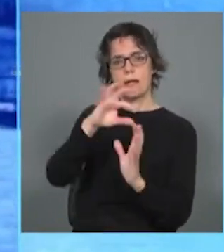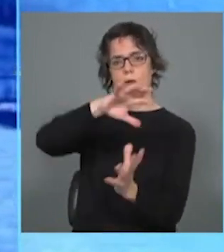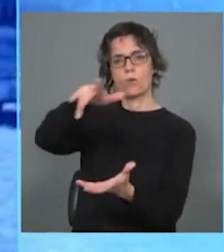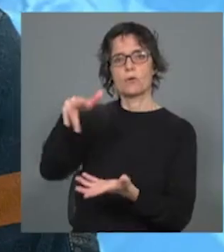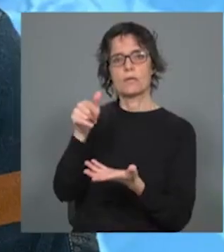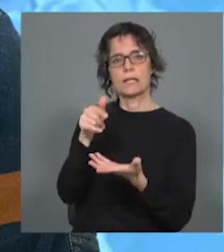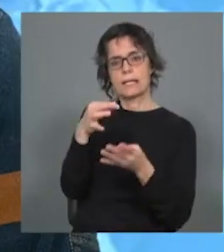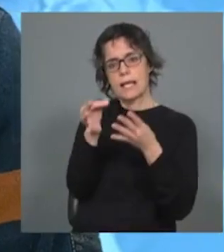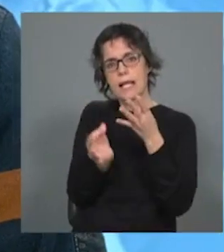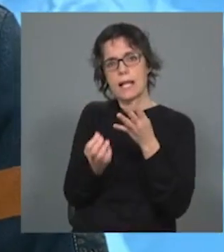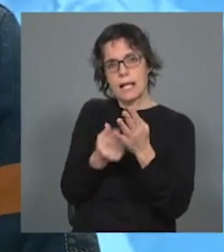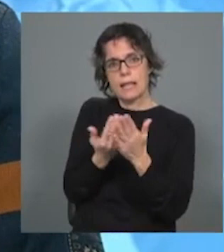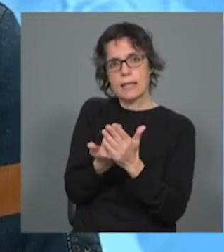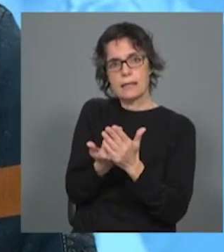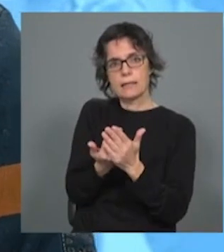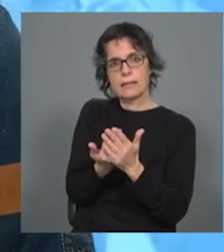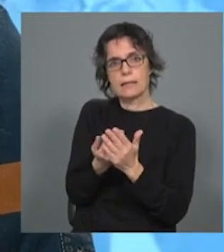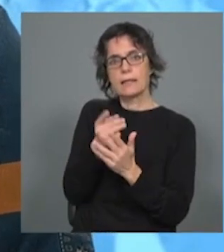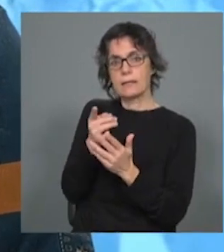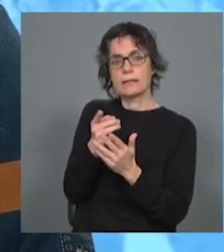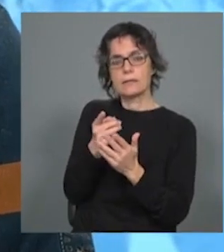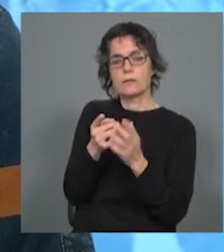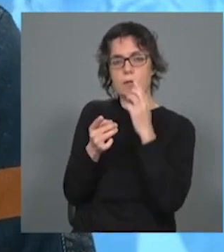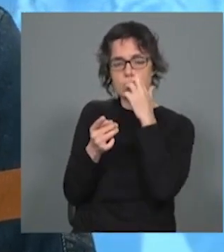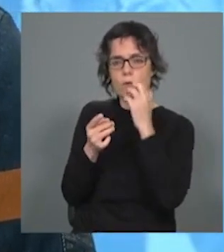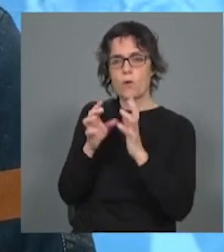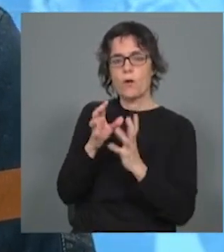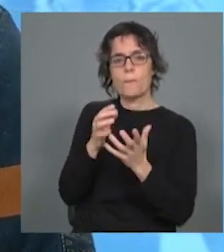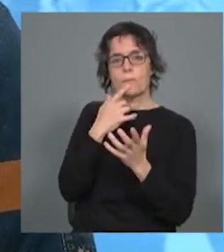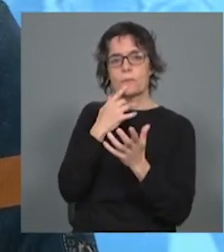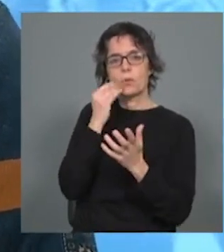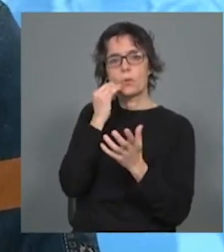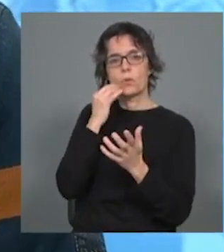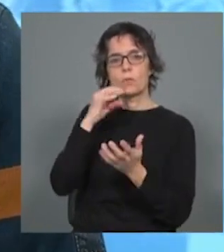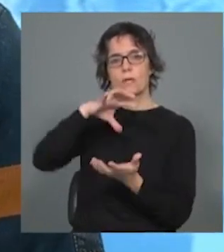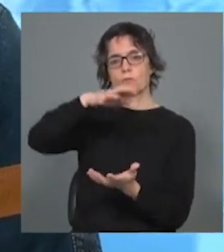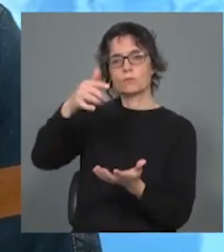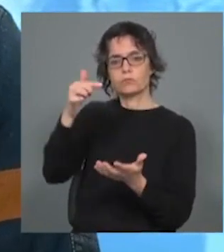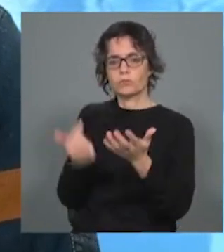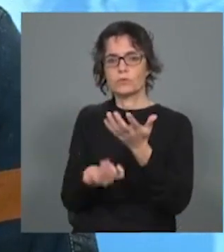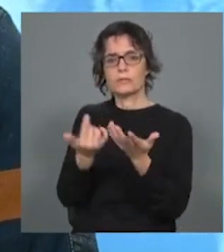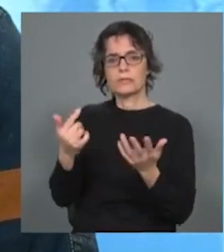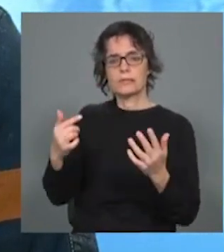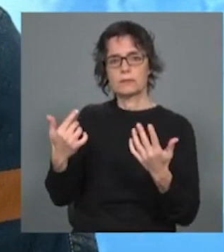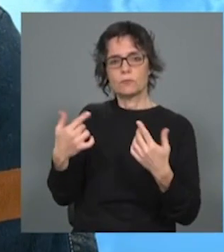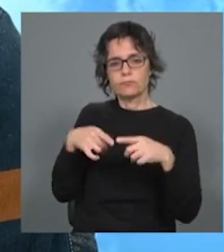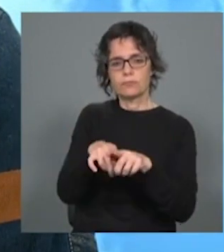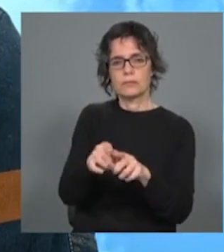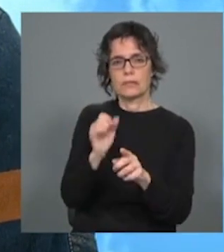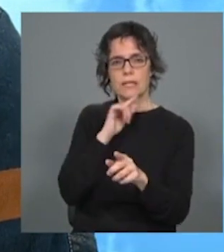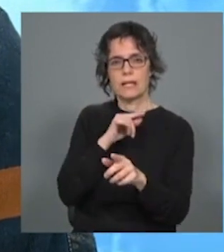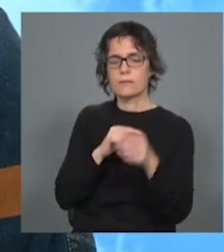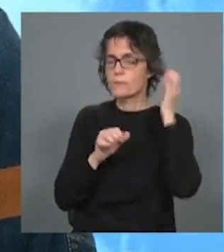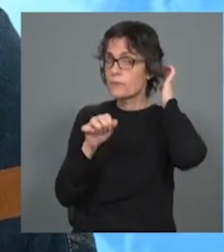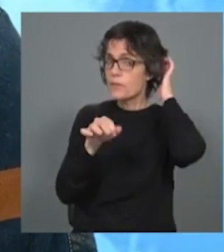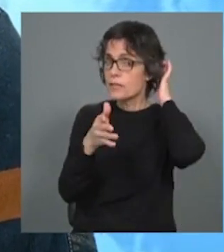é? Aparentemente, extremos que se tocam. Exatamente. Nós começamos a vislumbrar esta dinâmica